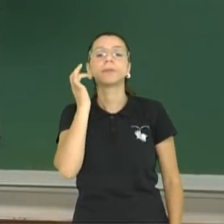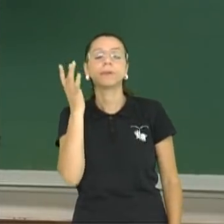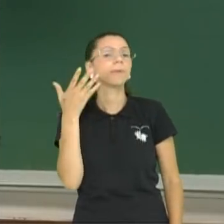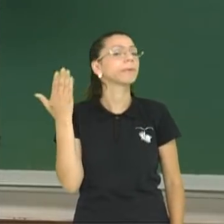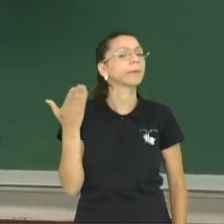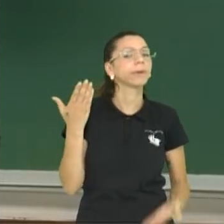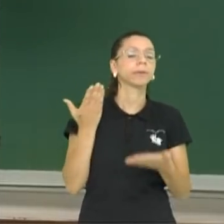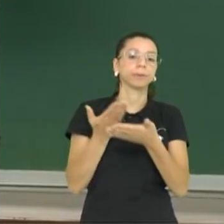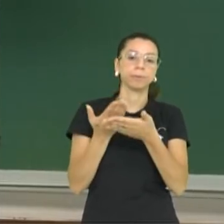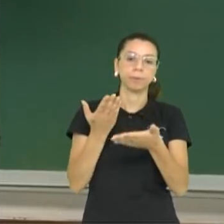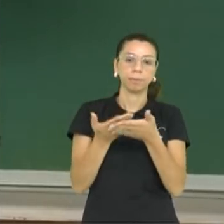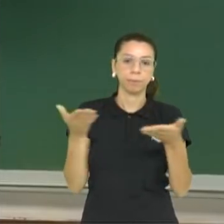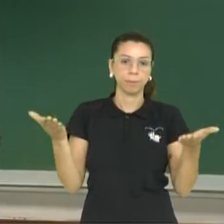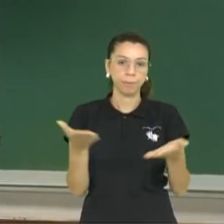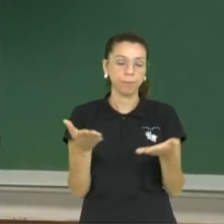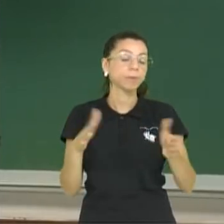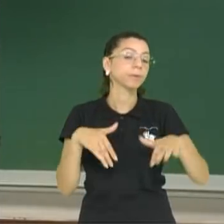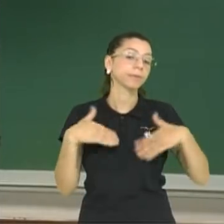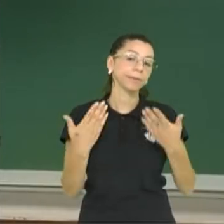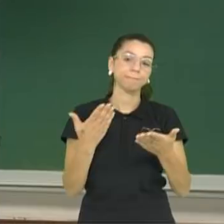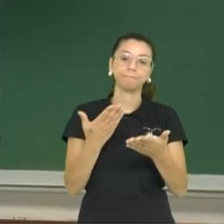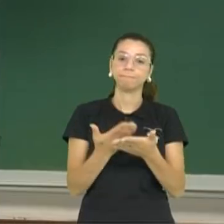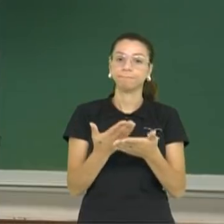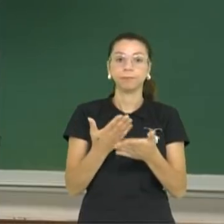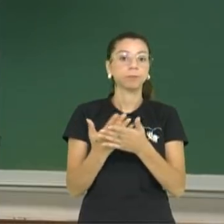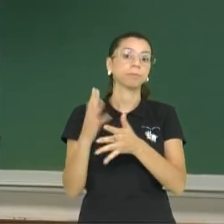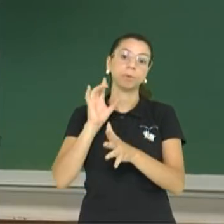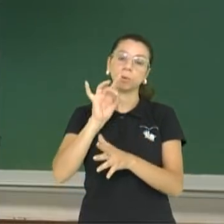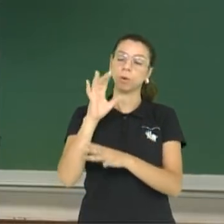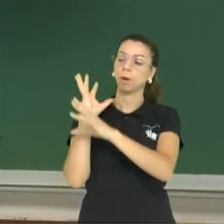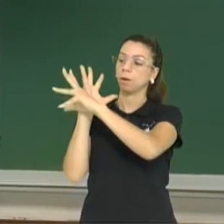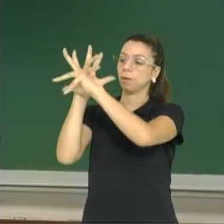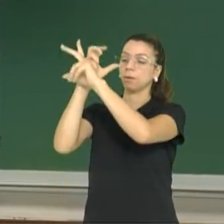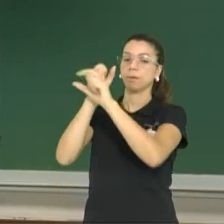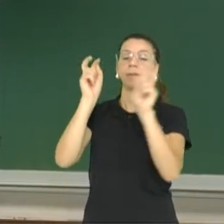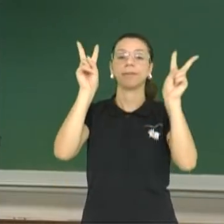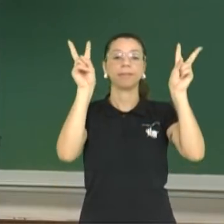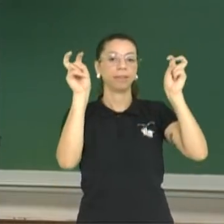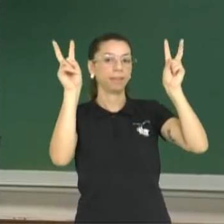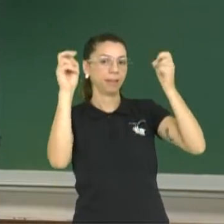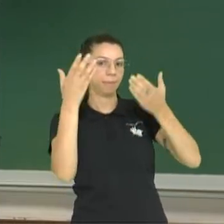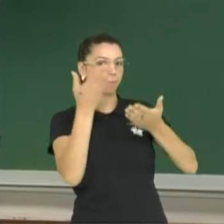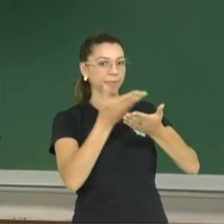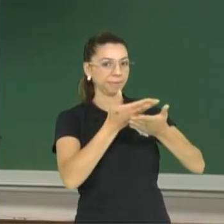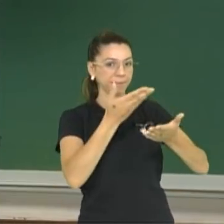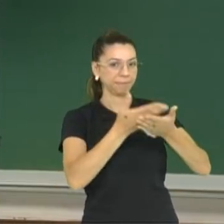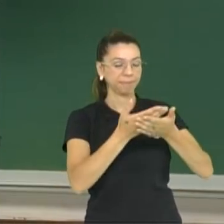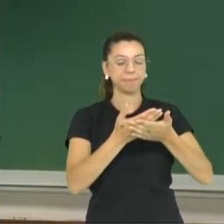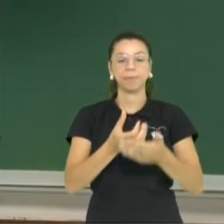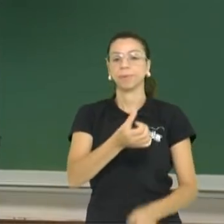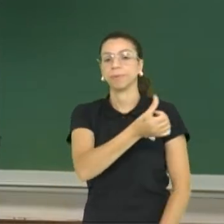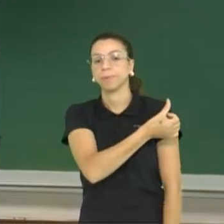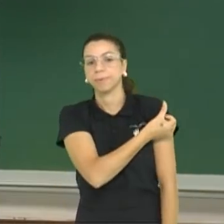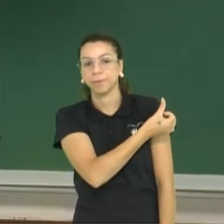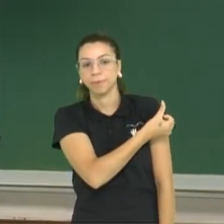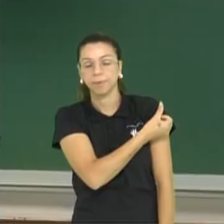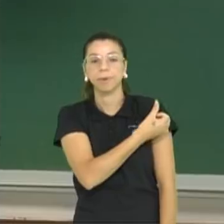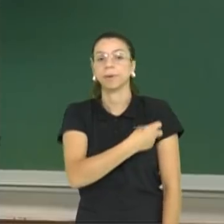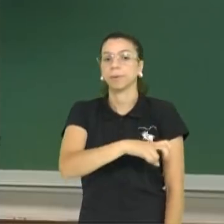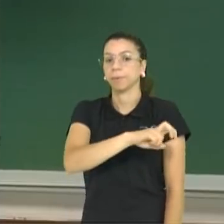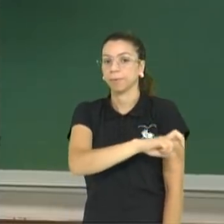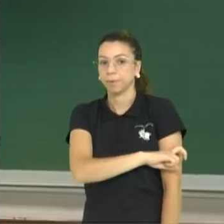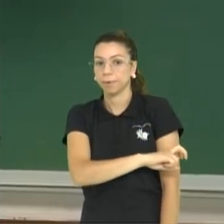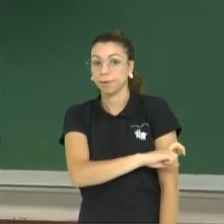nós conversamos hoje. Então a nossa aula foi para relembrar assuntos que vocês já estudaram no sexto, no